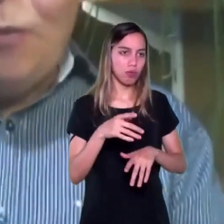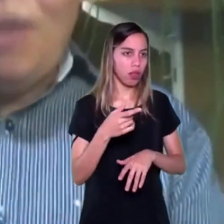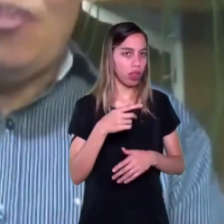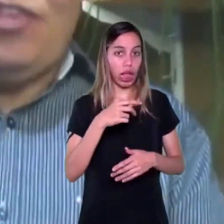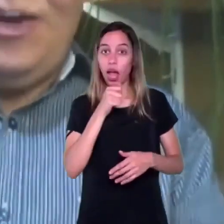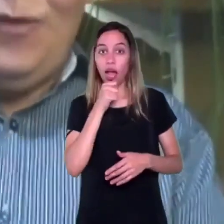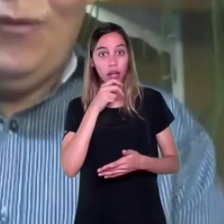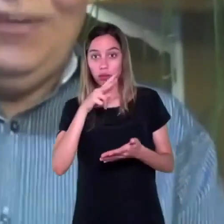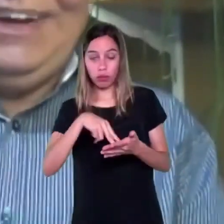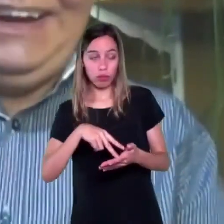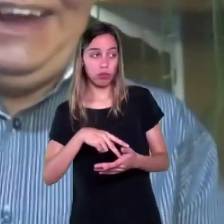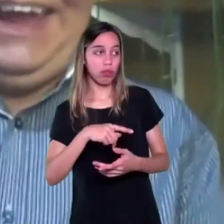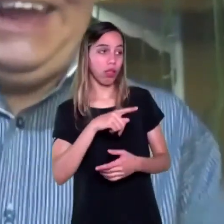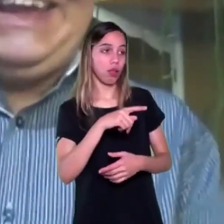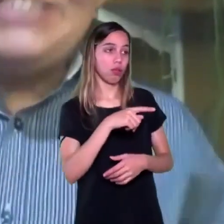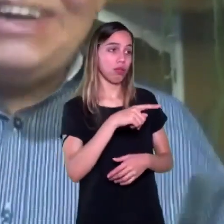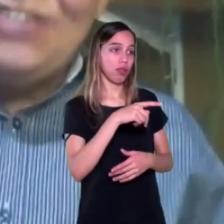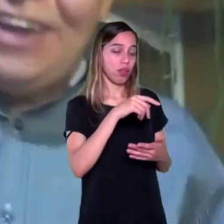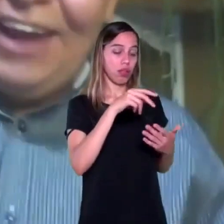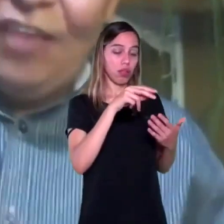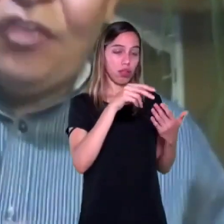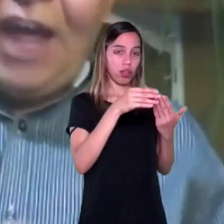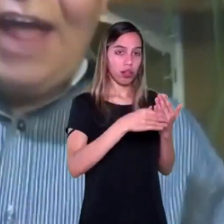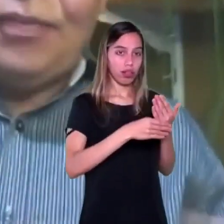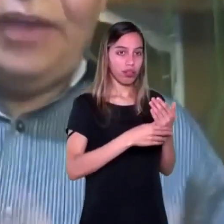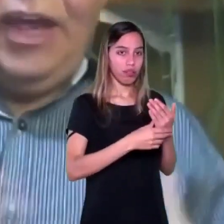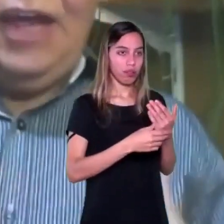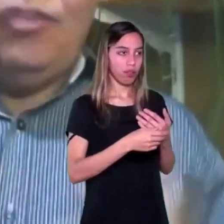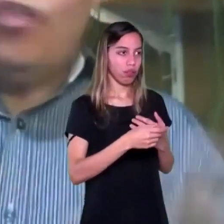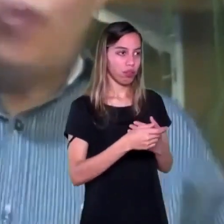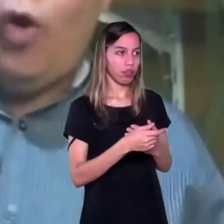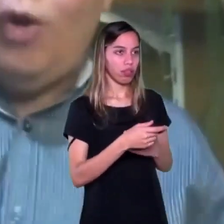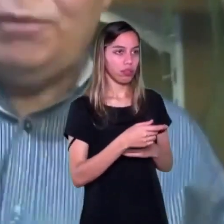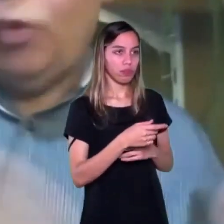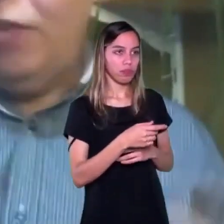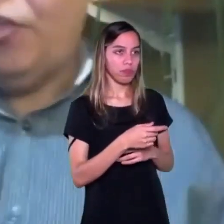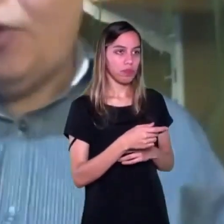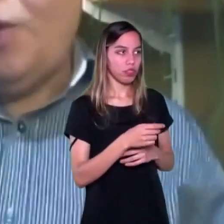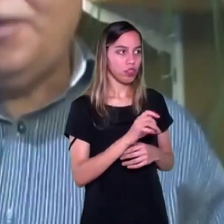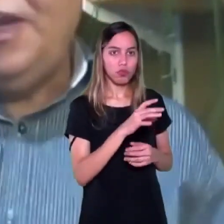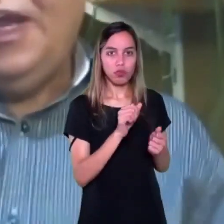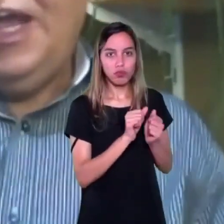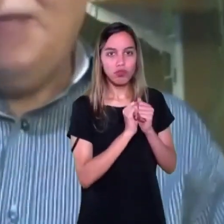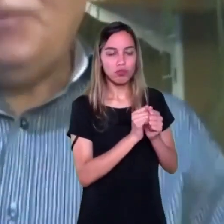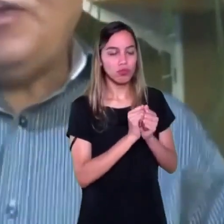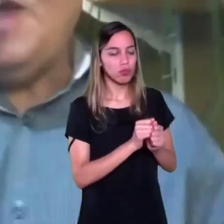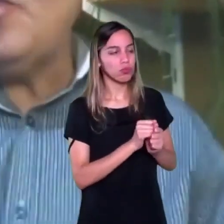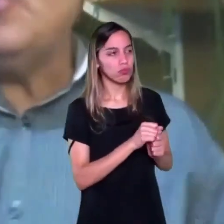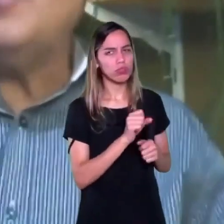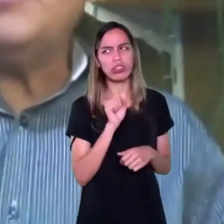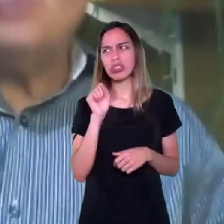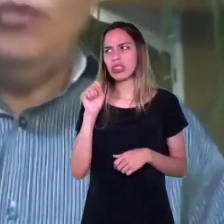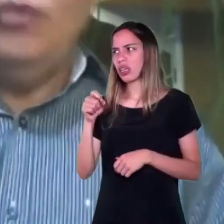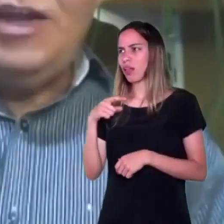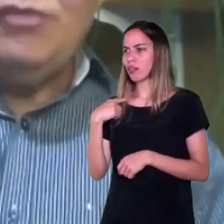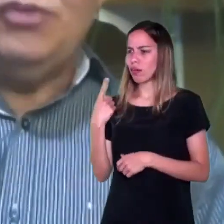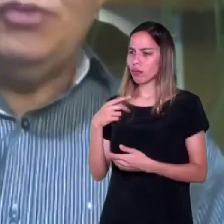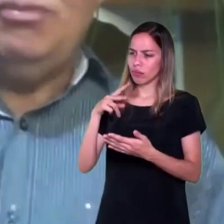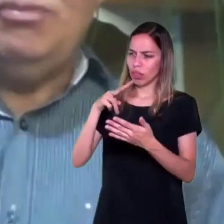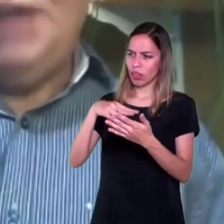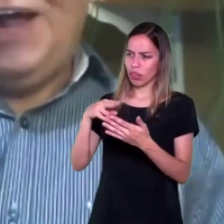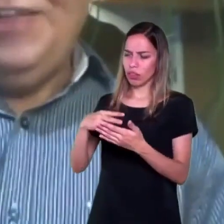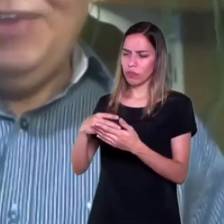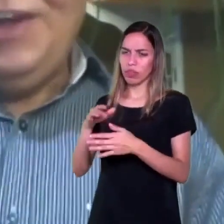nessa arrumação é que a gente resgata, descobre ou redescobre materiais que a gente deixou no